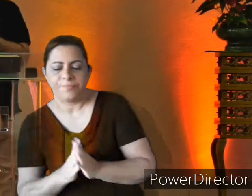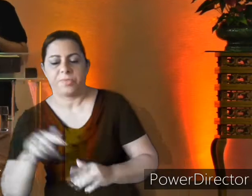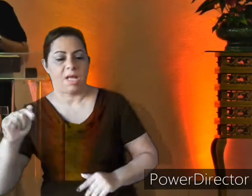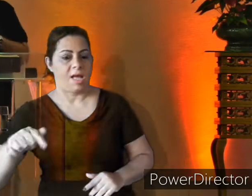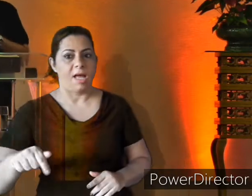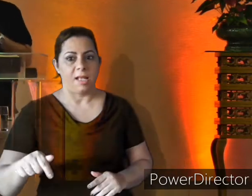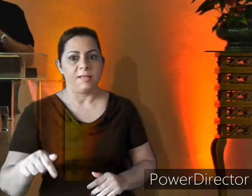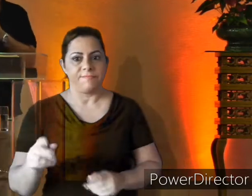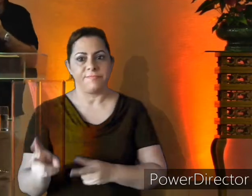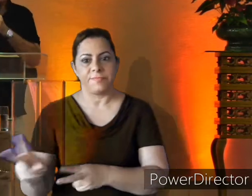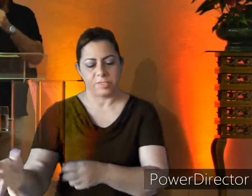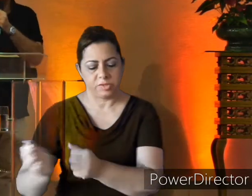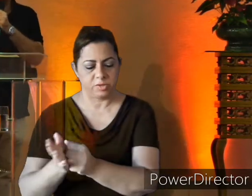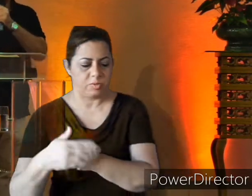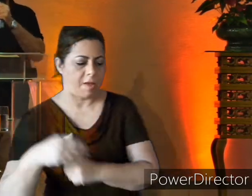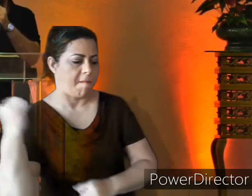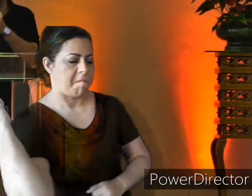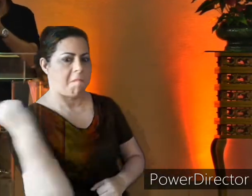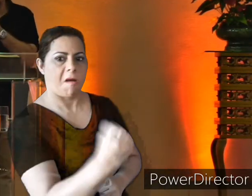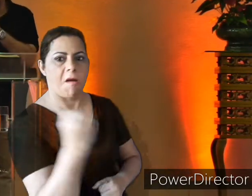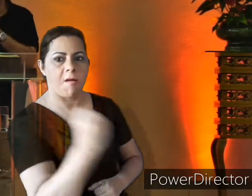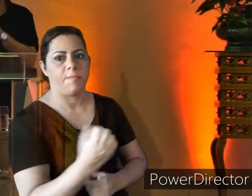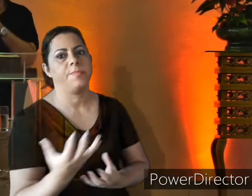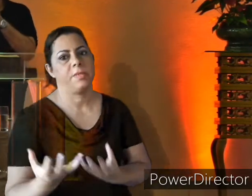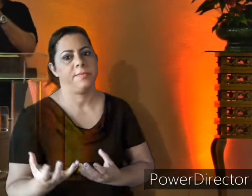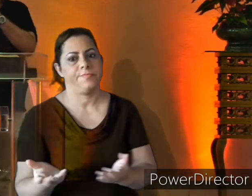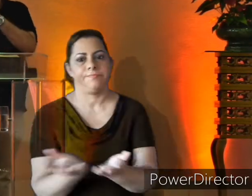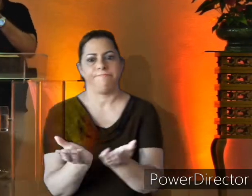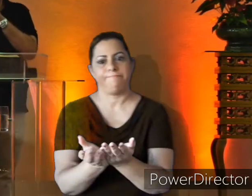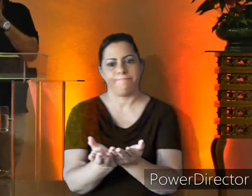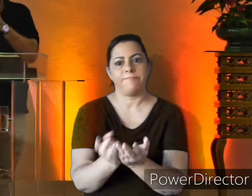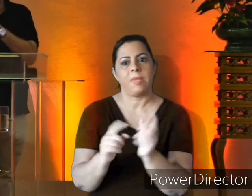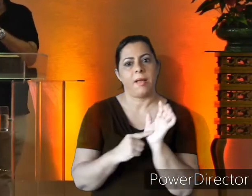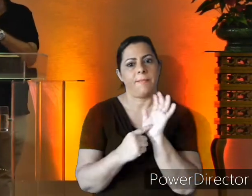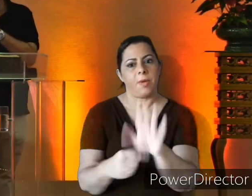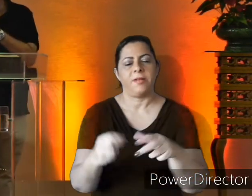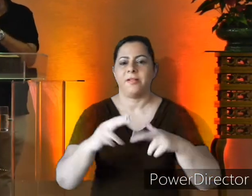uma nem duas, ou seja, foram várias vezes que ele procurou,